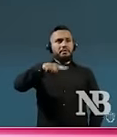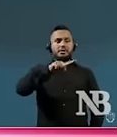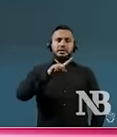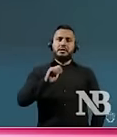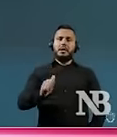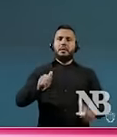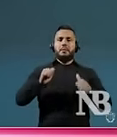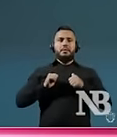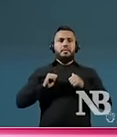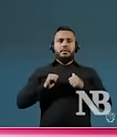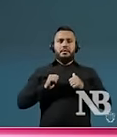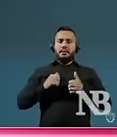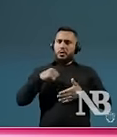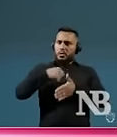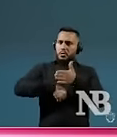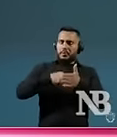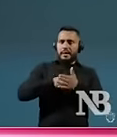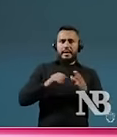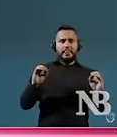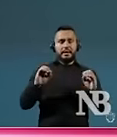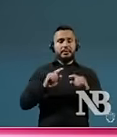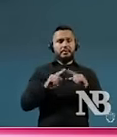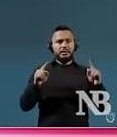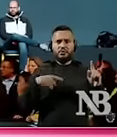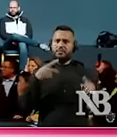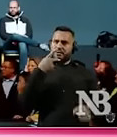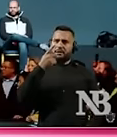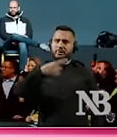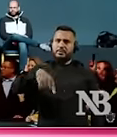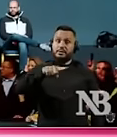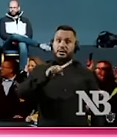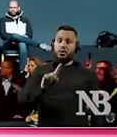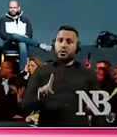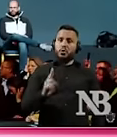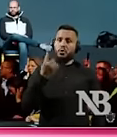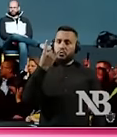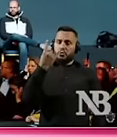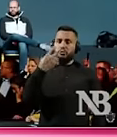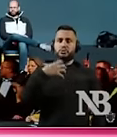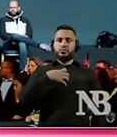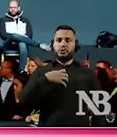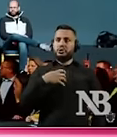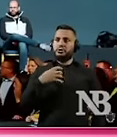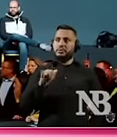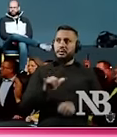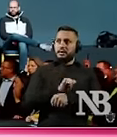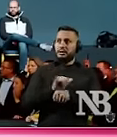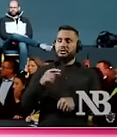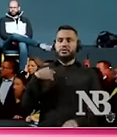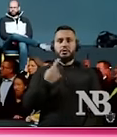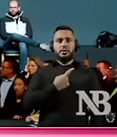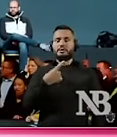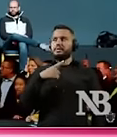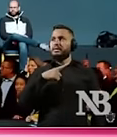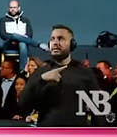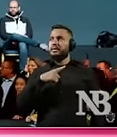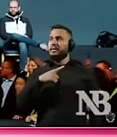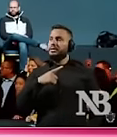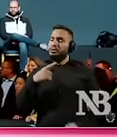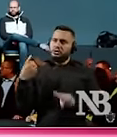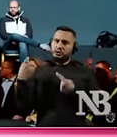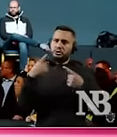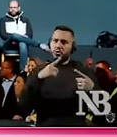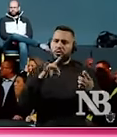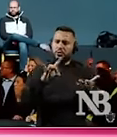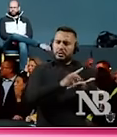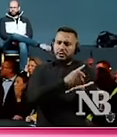lutar contra os seus inimigos, mas posso dizer algo para você? A única maneira que nós temos, muitas das vezes, de derrubar o nosso